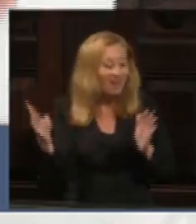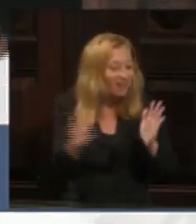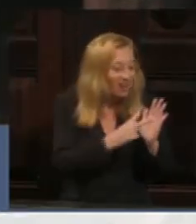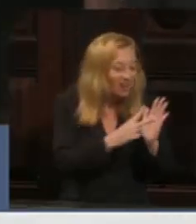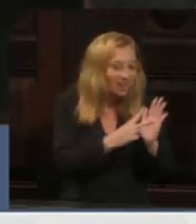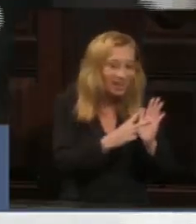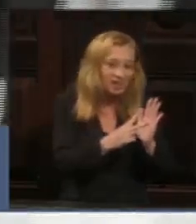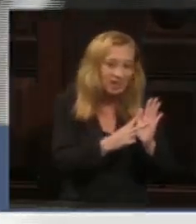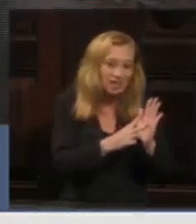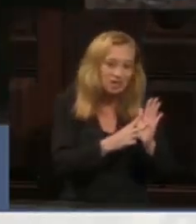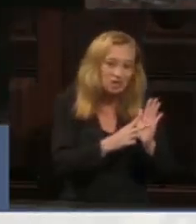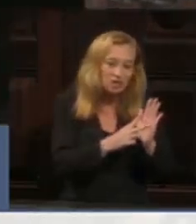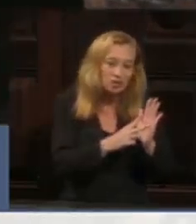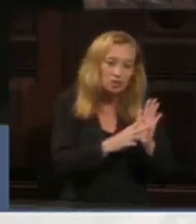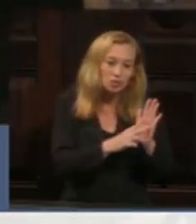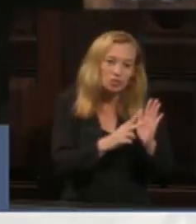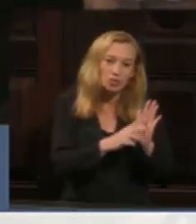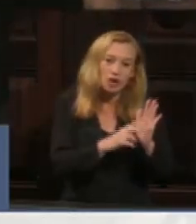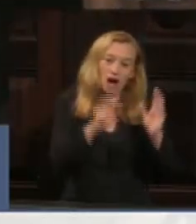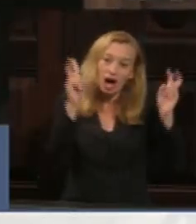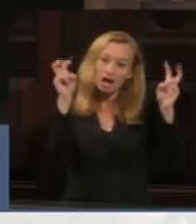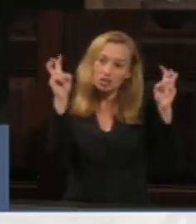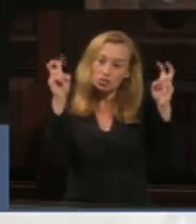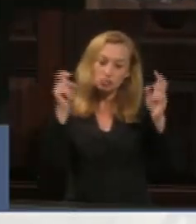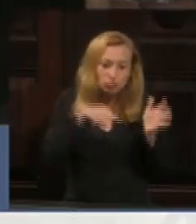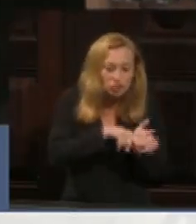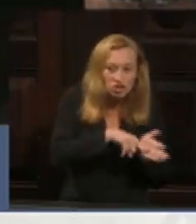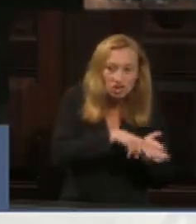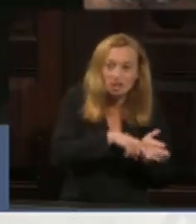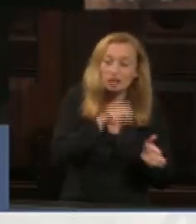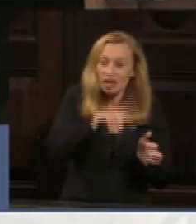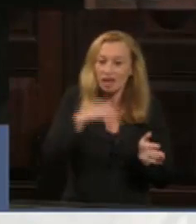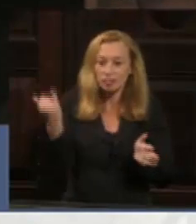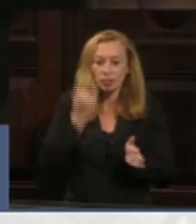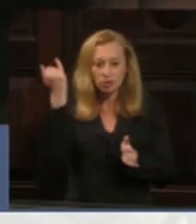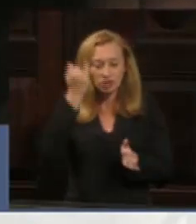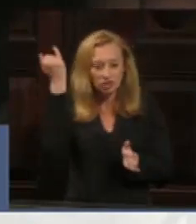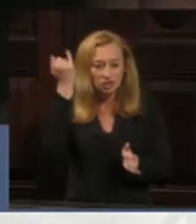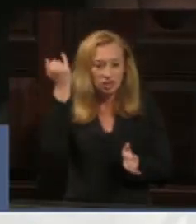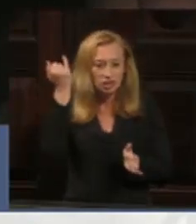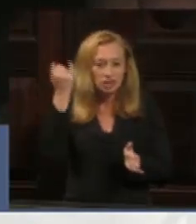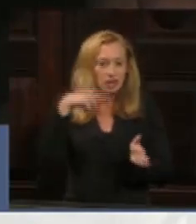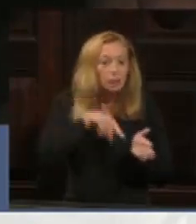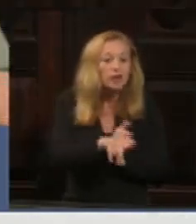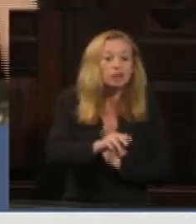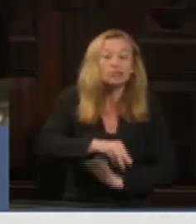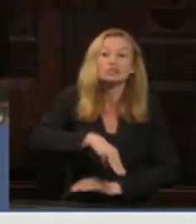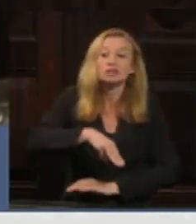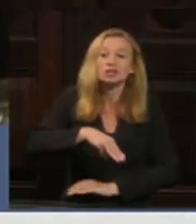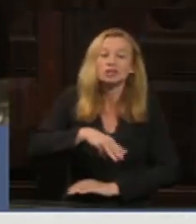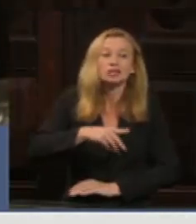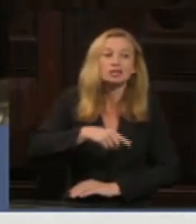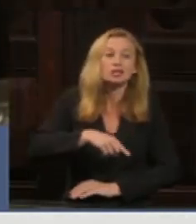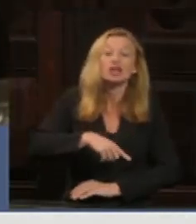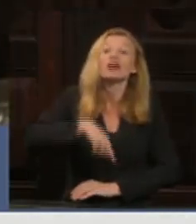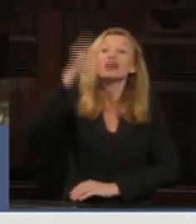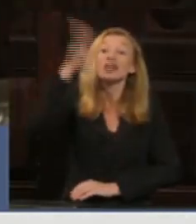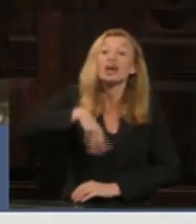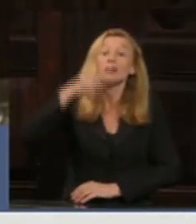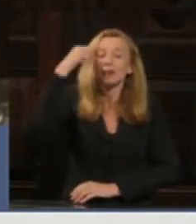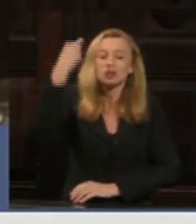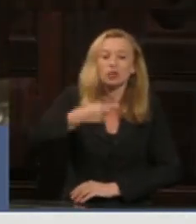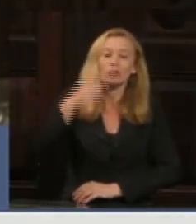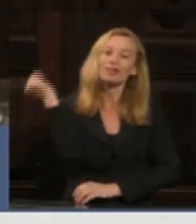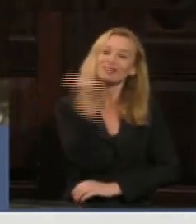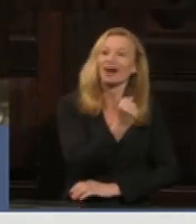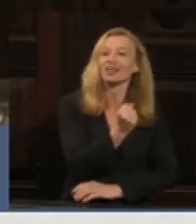acontecendo. Uma matéria investigativa muito interessante. E a pergunta continua, né, deputado? Quem mandou matar Marielle? Quem mandou matar agora? Quem